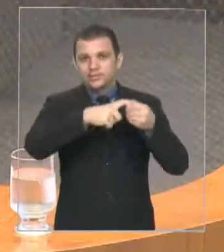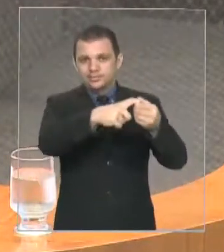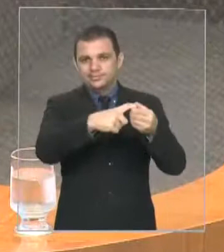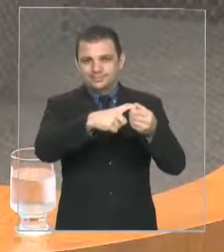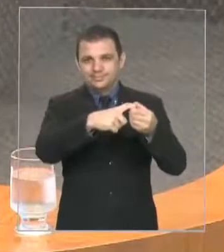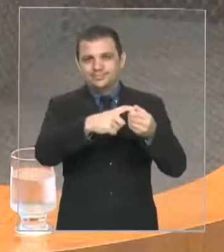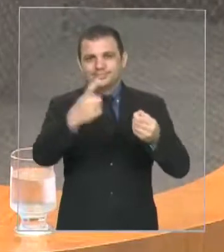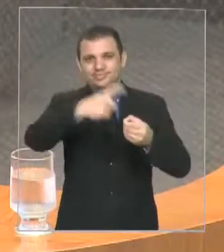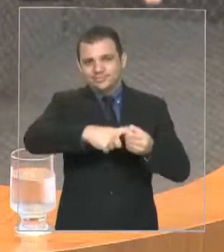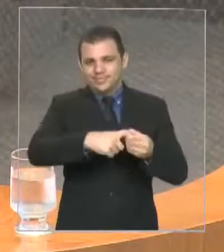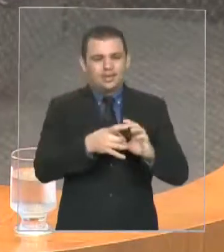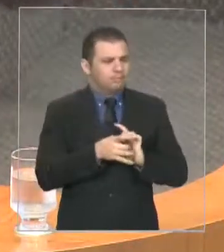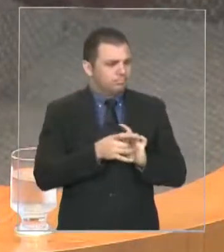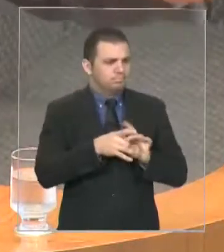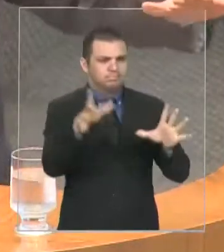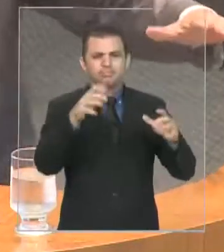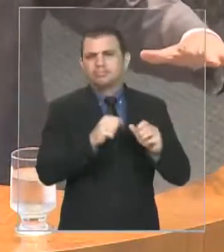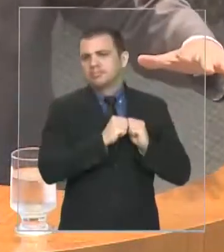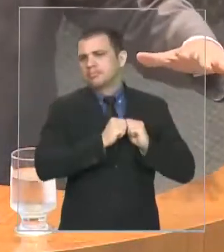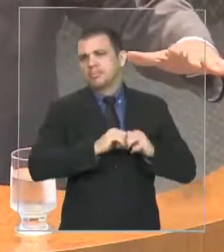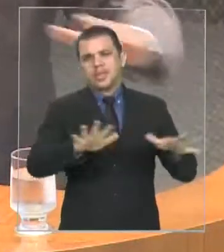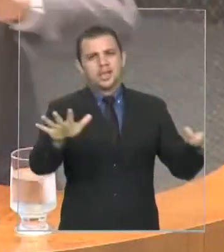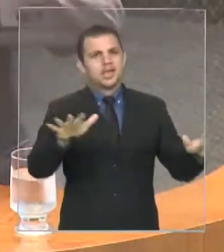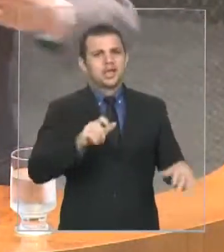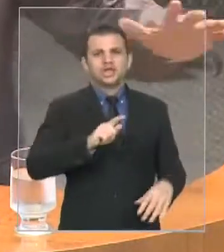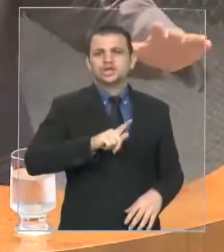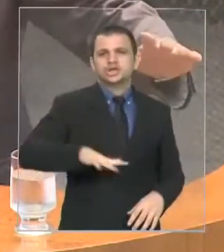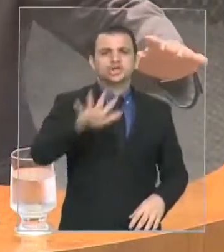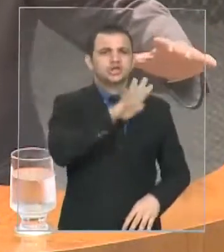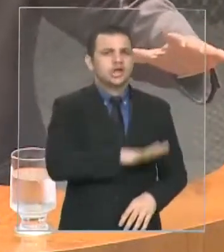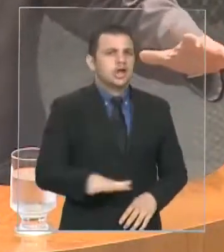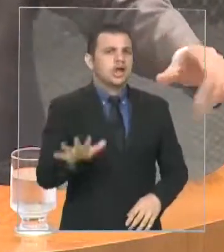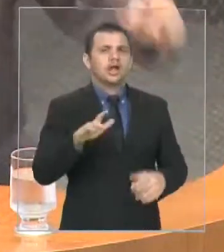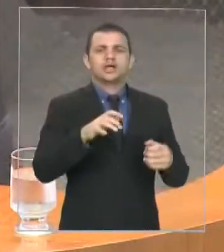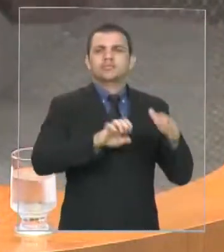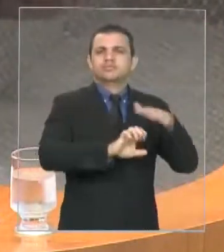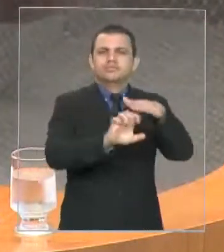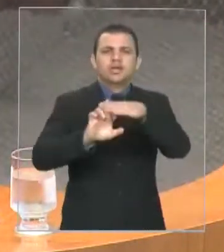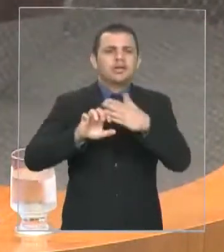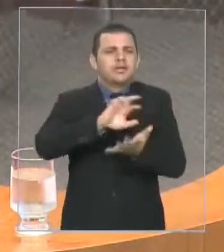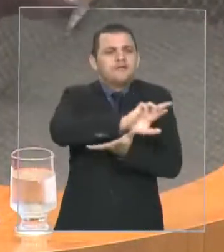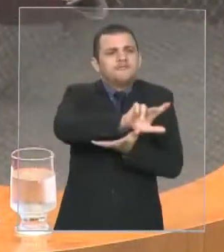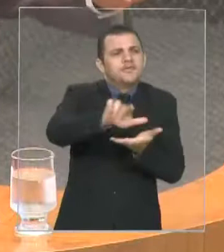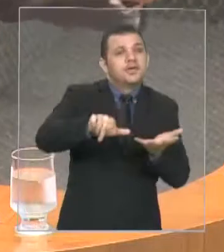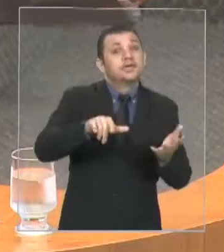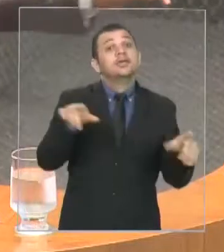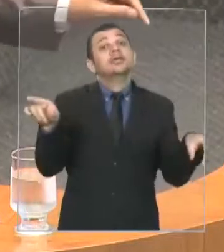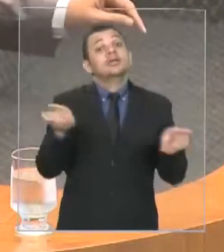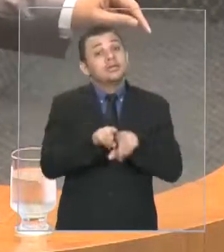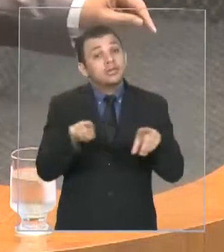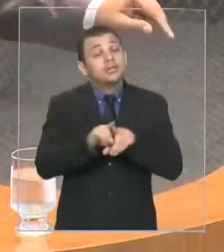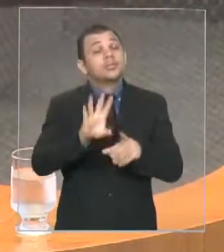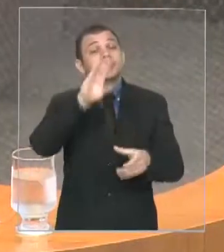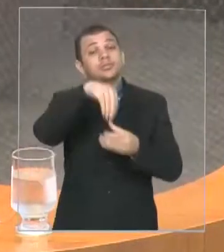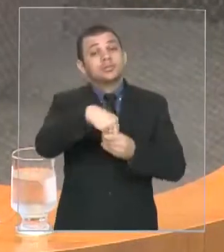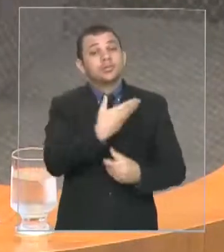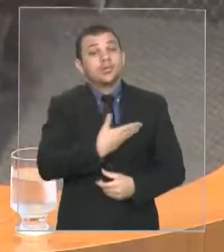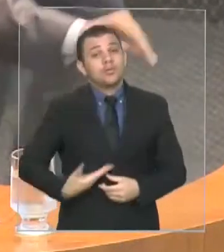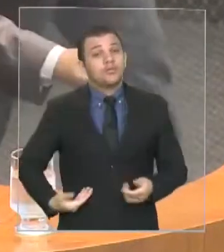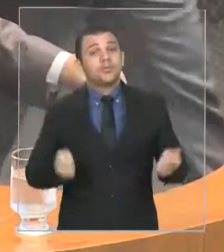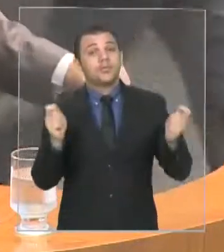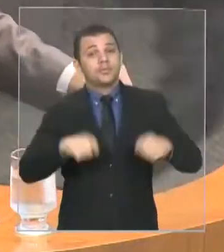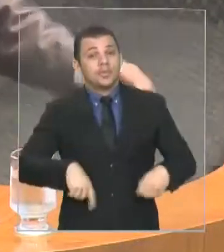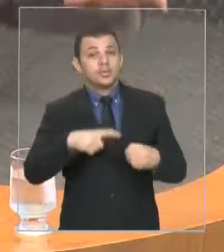terceirização geral em todas as áreas de todas as empresas, inclusive nos governos, no